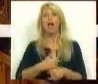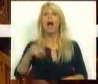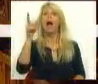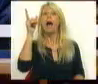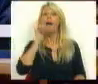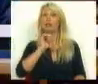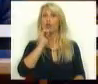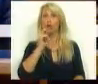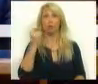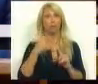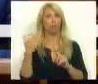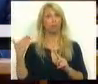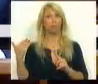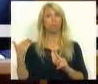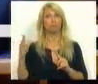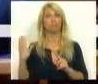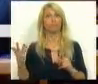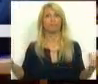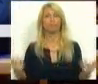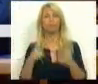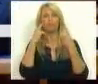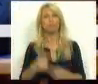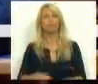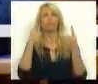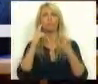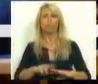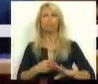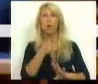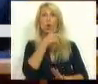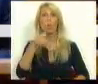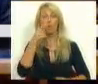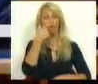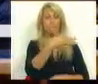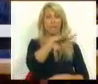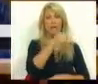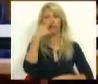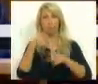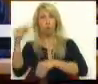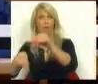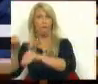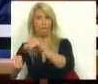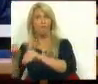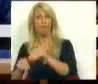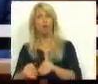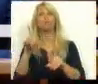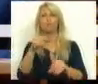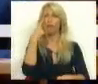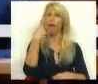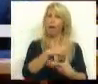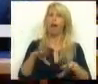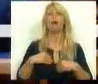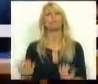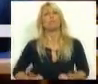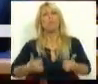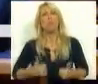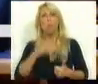ocorrer, testemunham o reforço do compromisso entre o Partido Socialista e o Eleitorado, bem como o reconhecimento de uma boa governação,